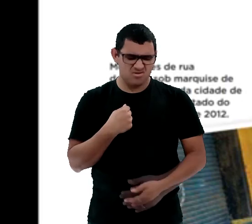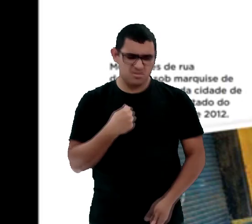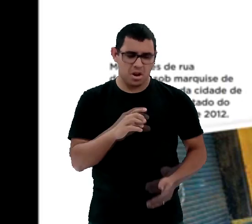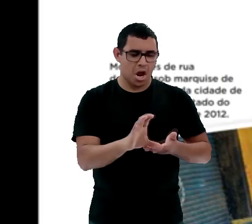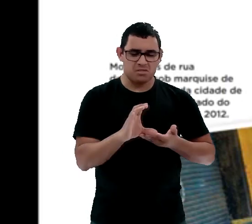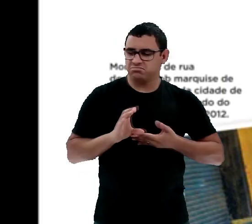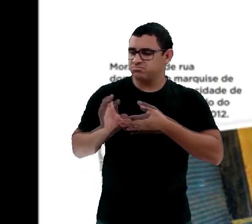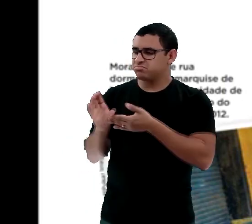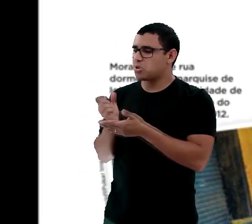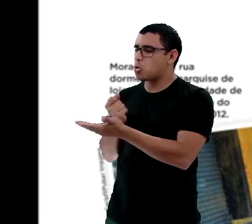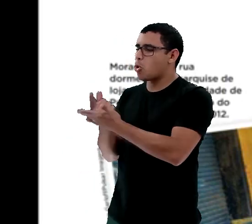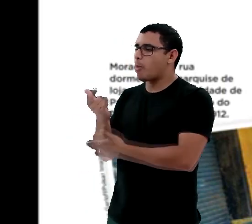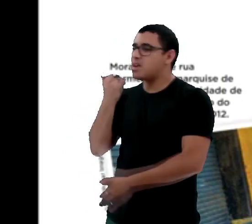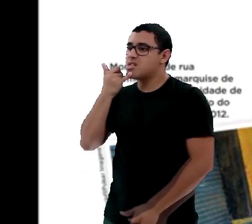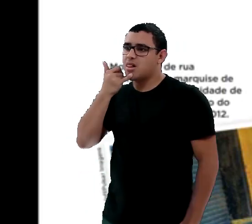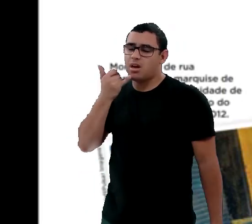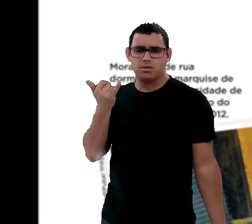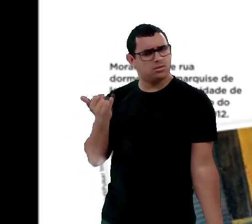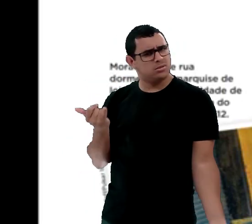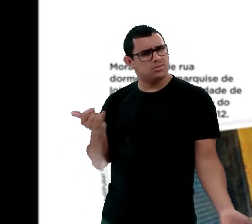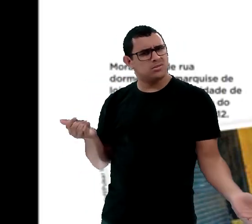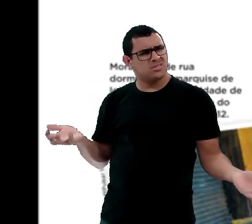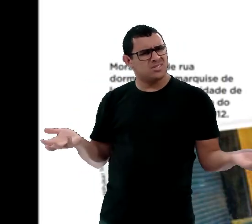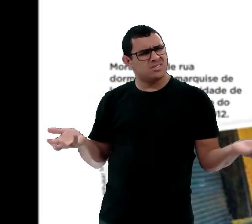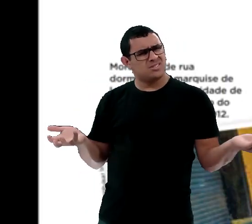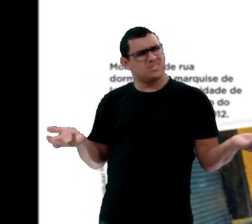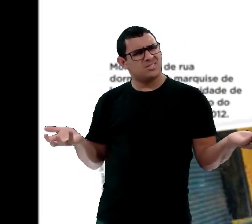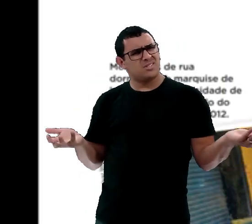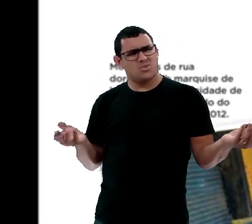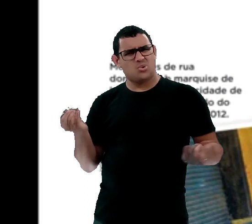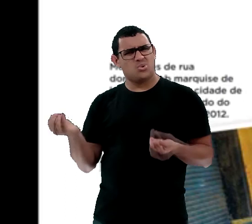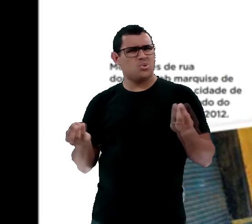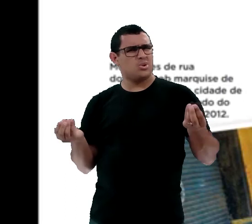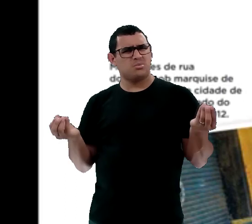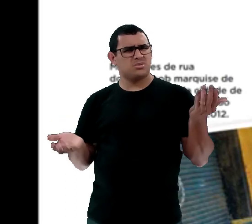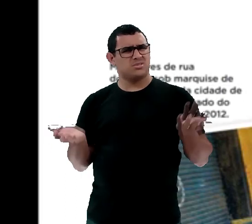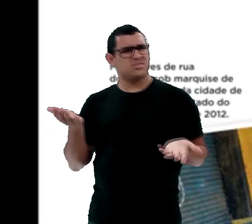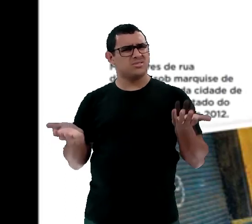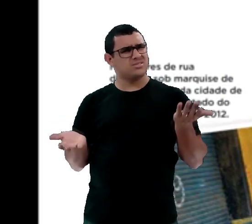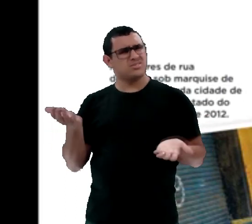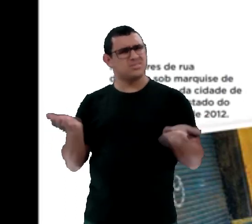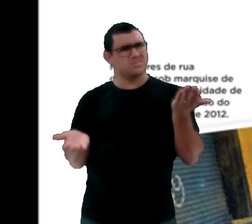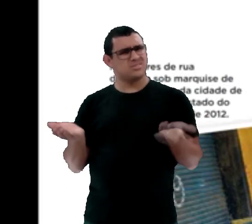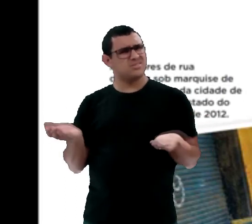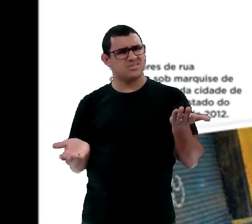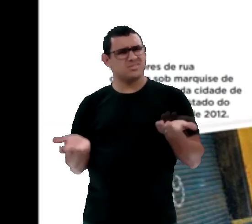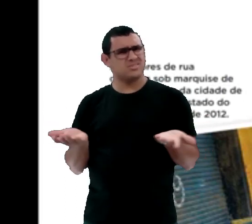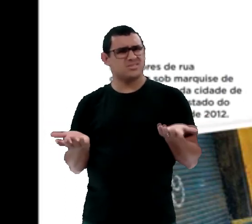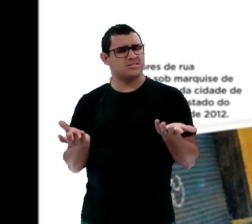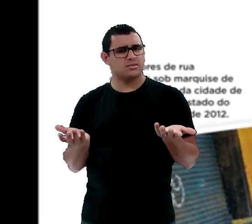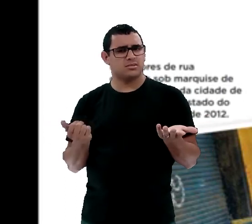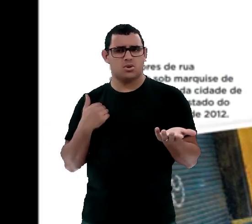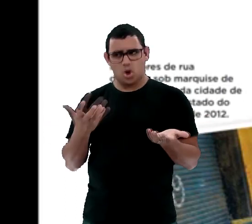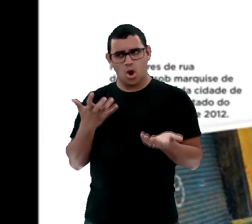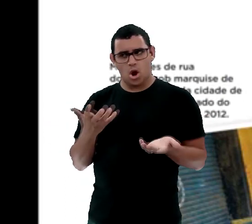Ao invés de comprar material escolar para os filhos estudarem, compra um celular novo. Então eu sou